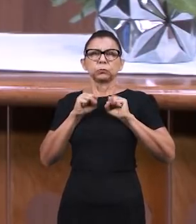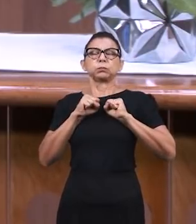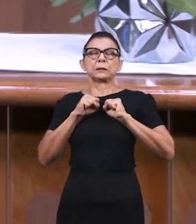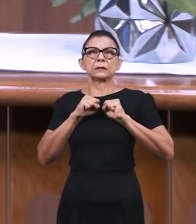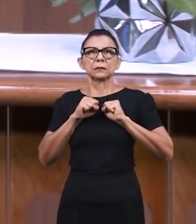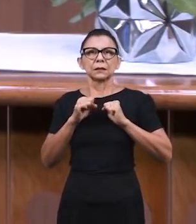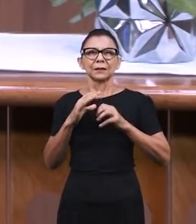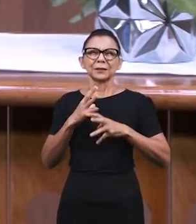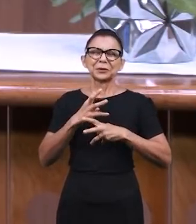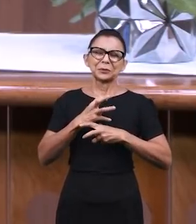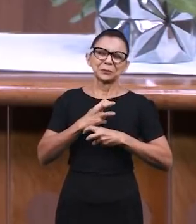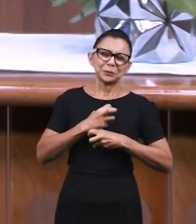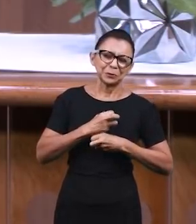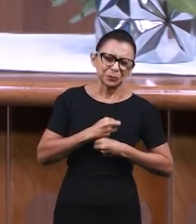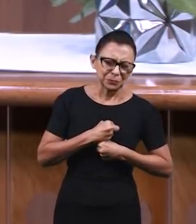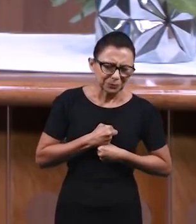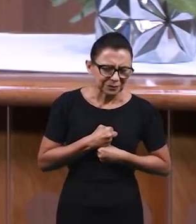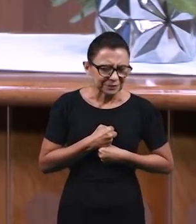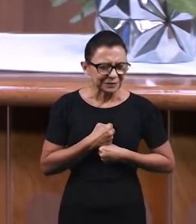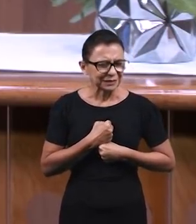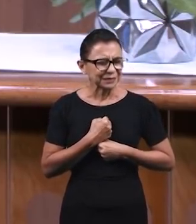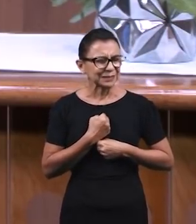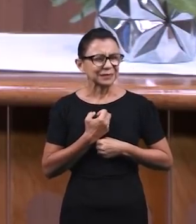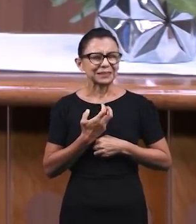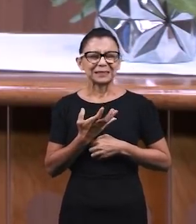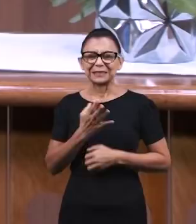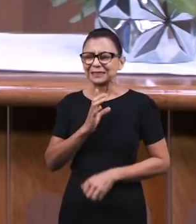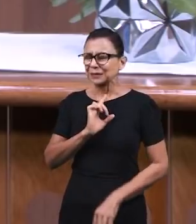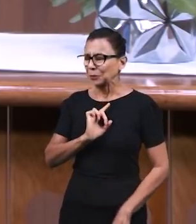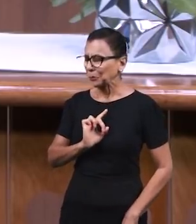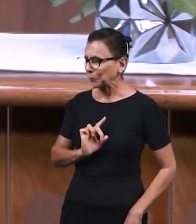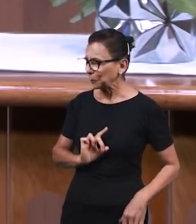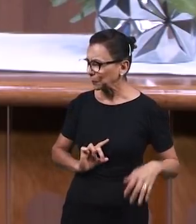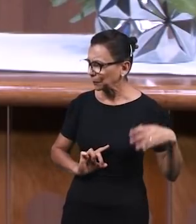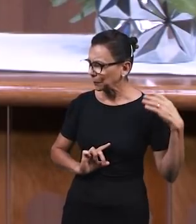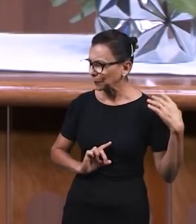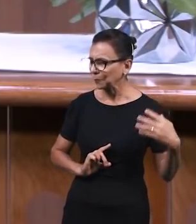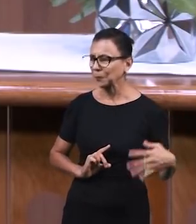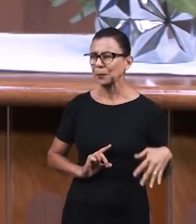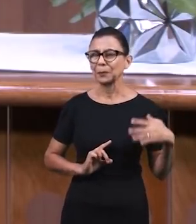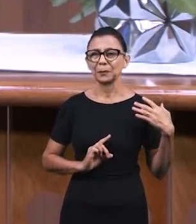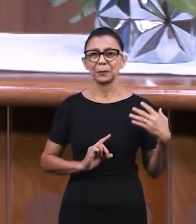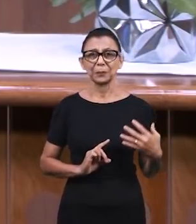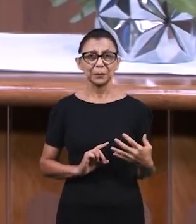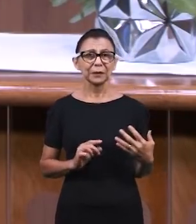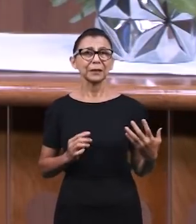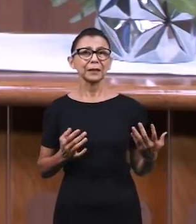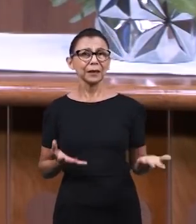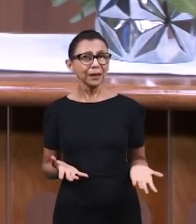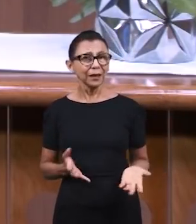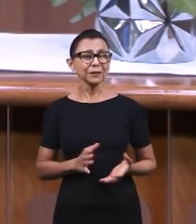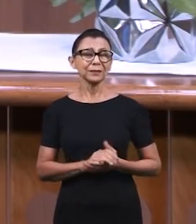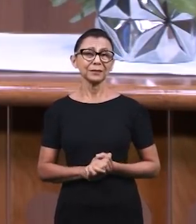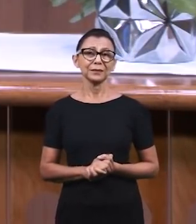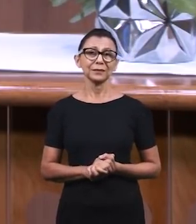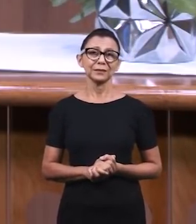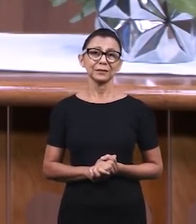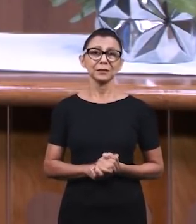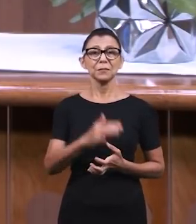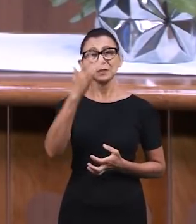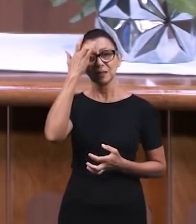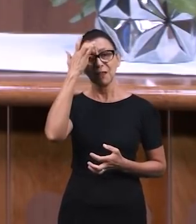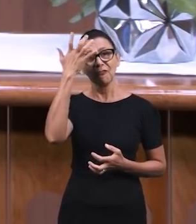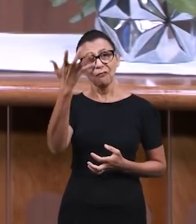uma situação de angústia, dessa depressão. Então, isso é até uma depressão